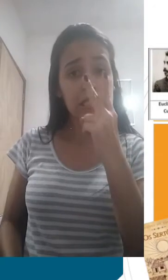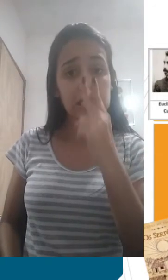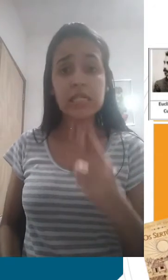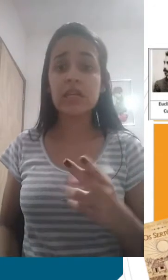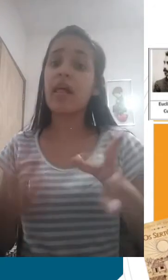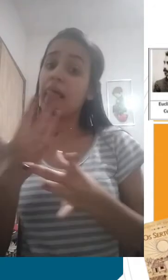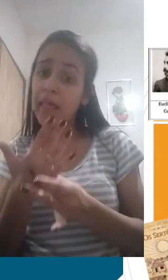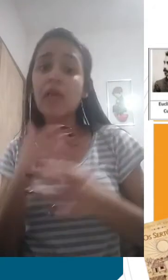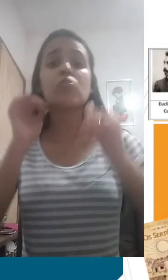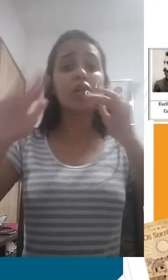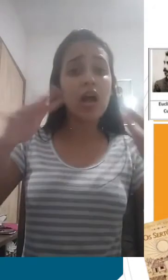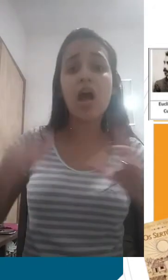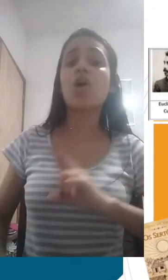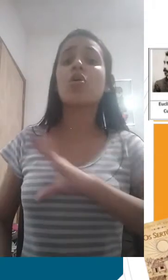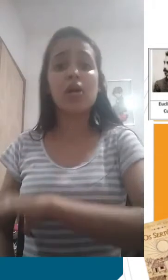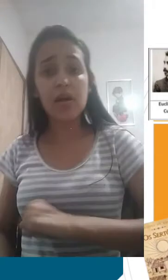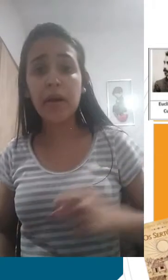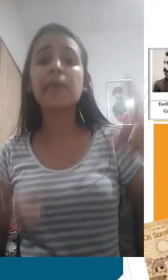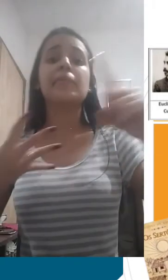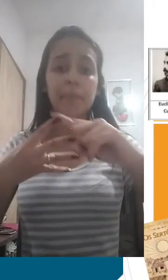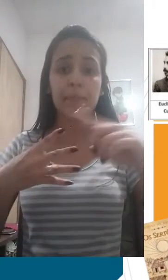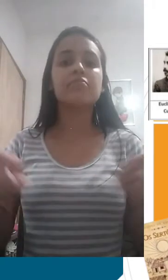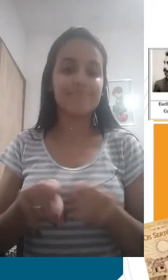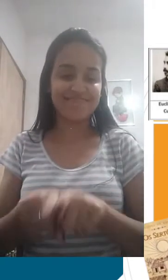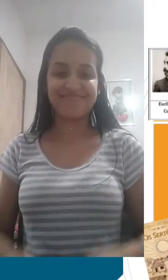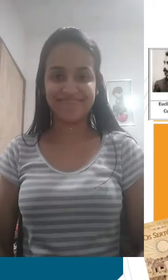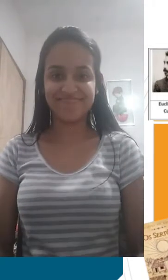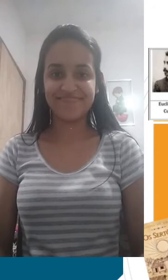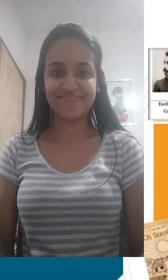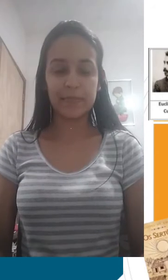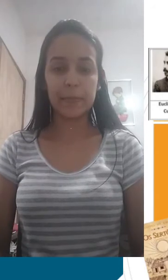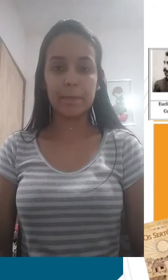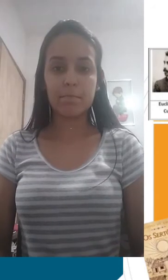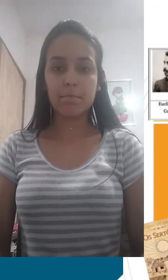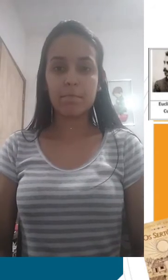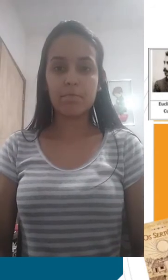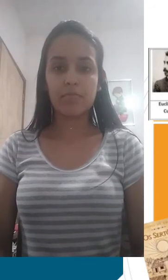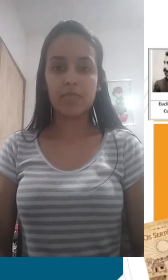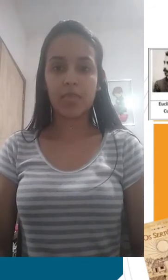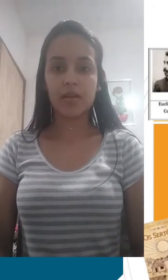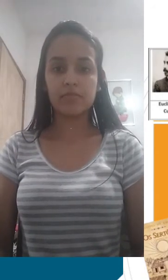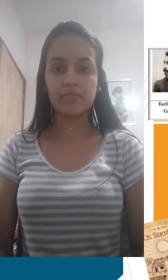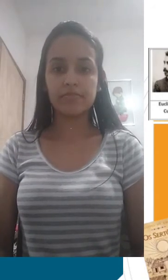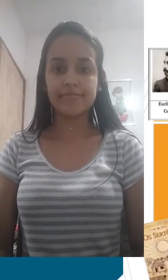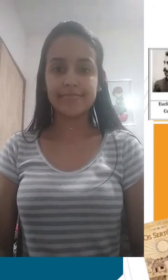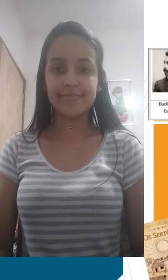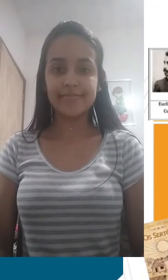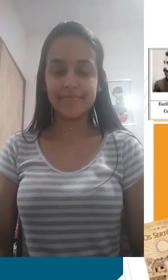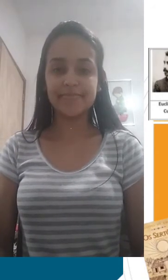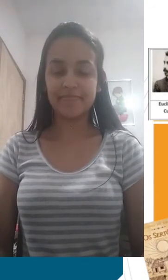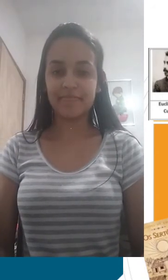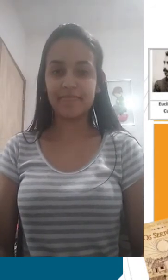naturalismo, parnasianismo e simbolismo. Além disso, é marcado por um nacionalismo crítico,